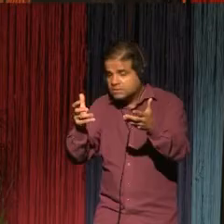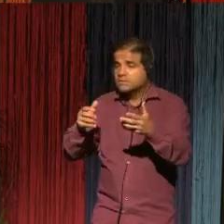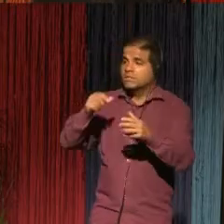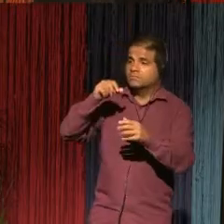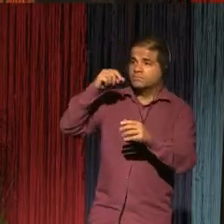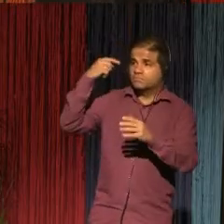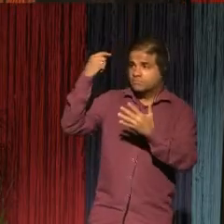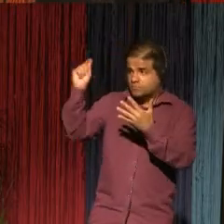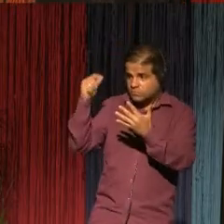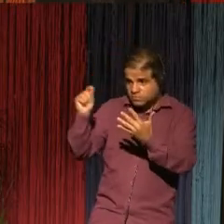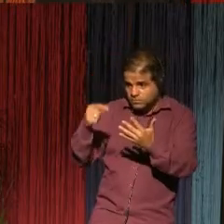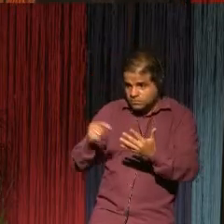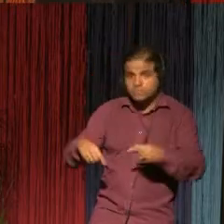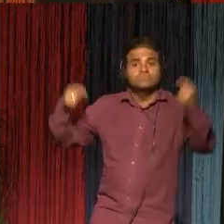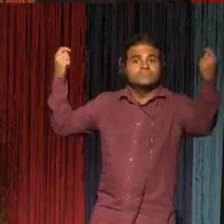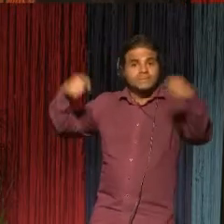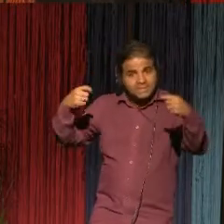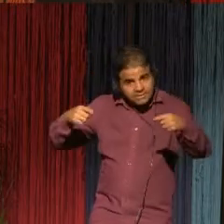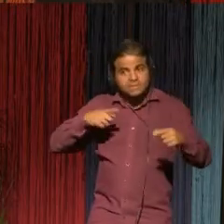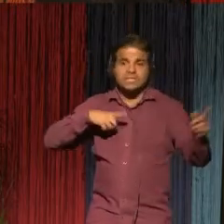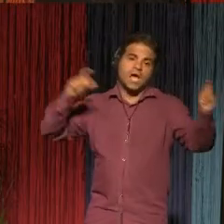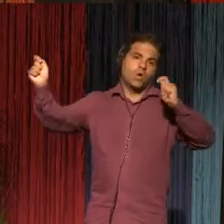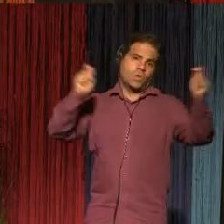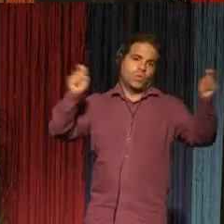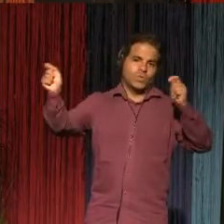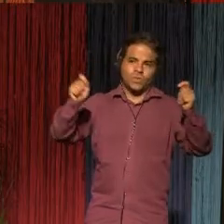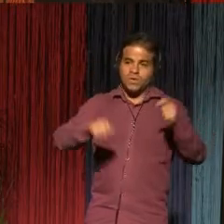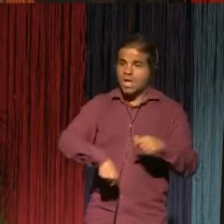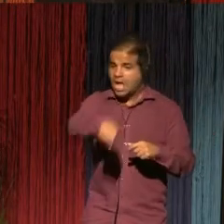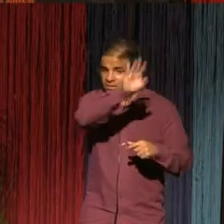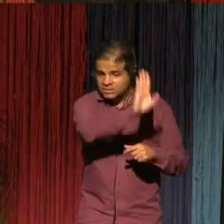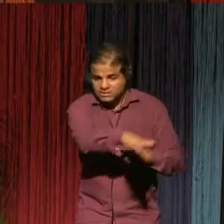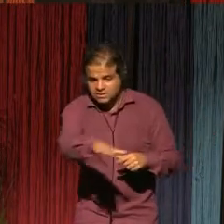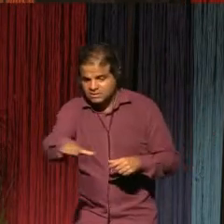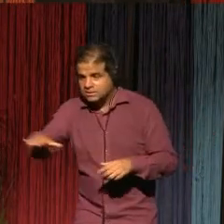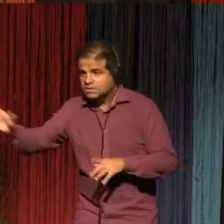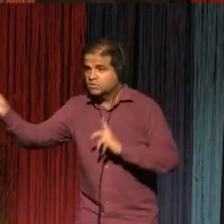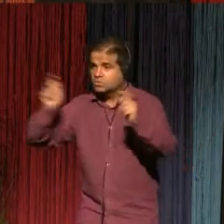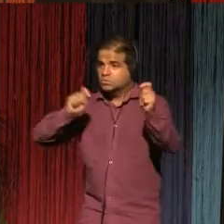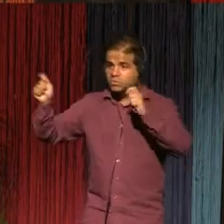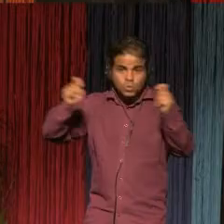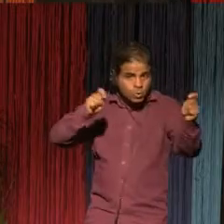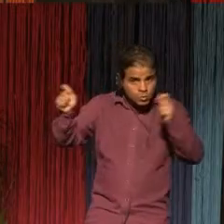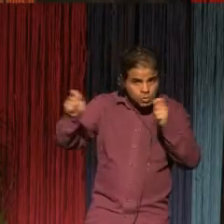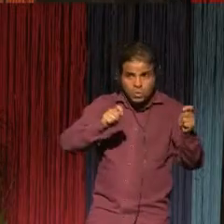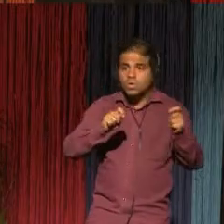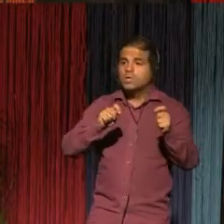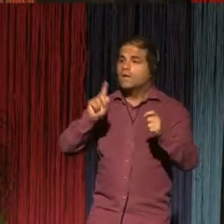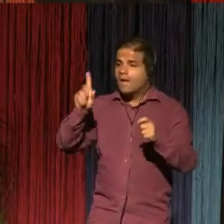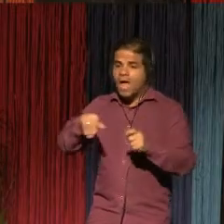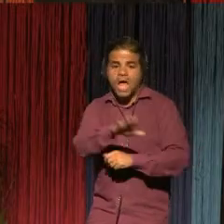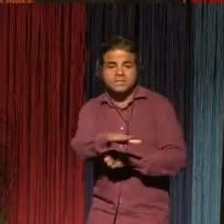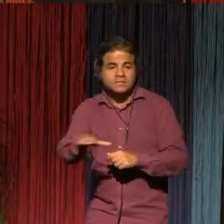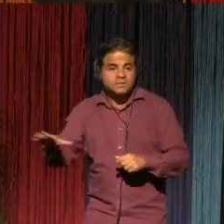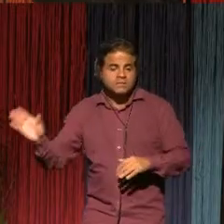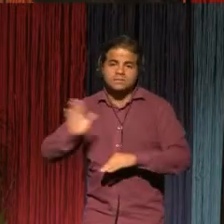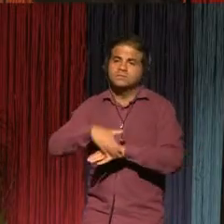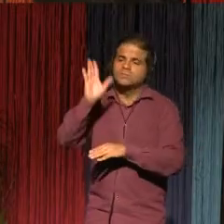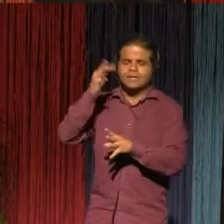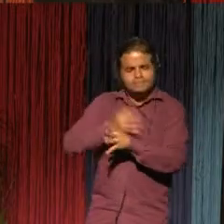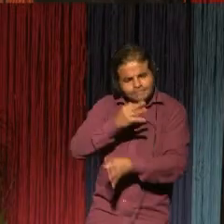se corrigir, a gente tem que ter autocontrole. As crianças com um controle inibitório menor são as crianças que são